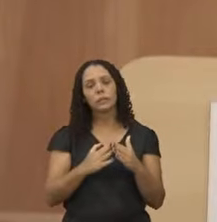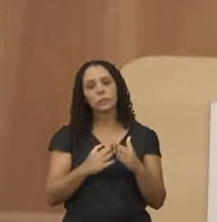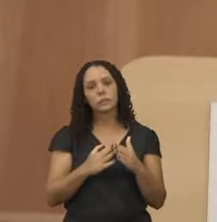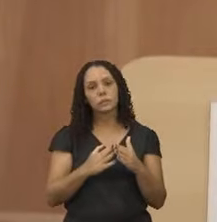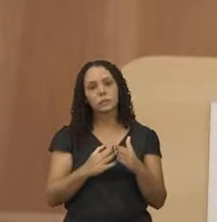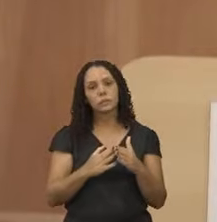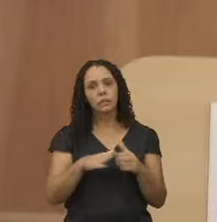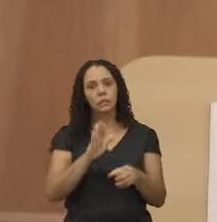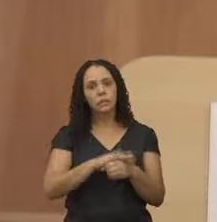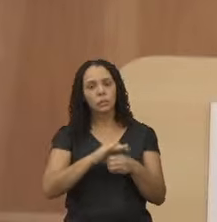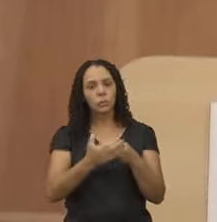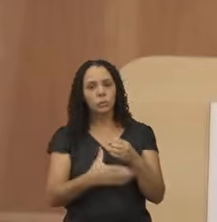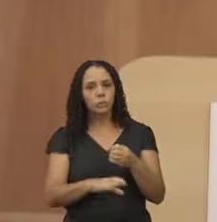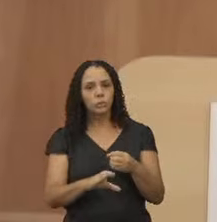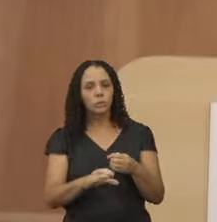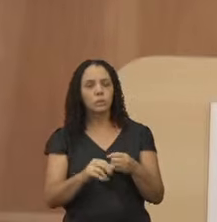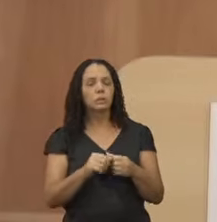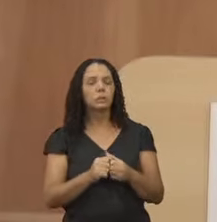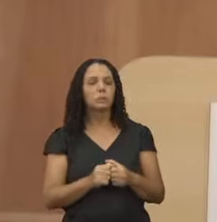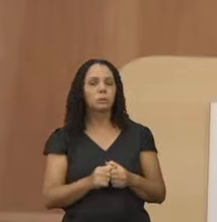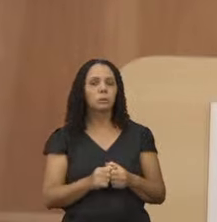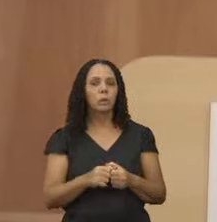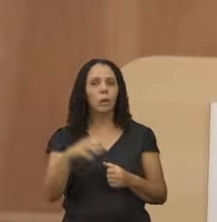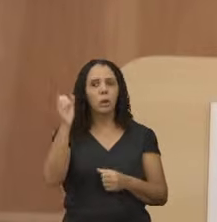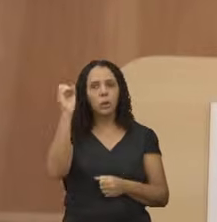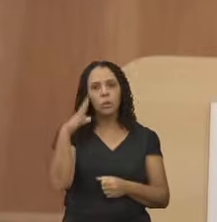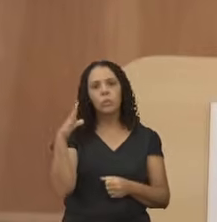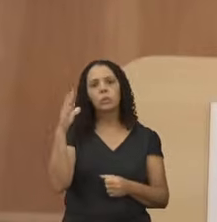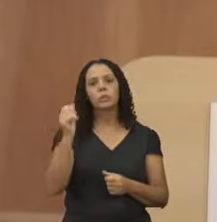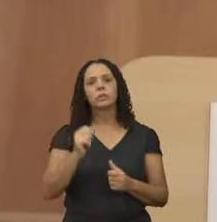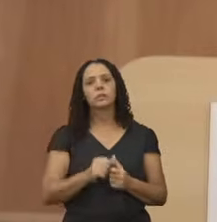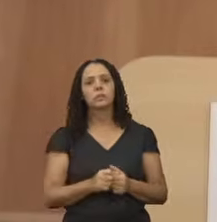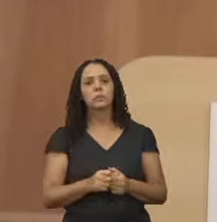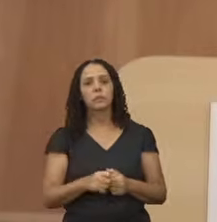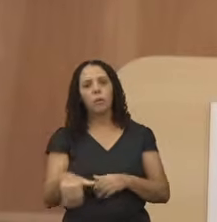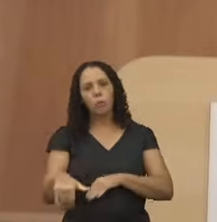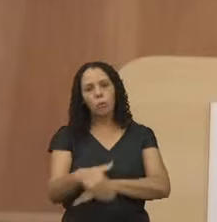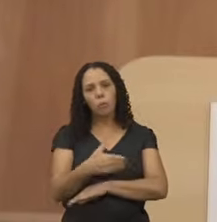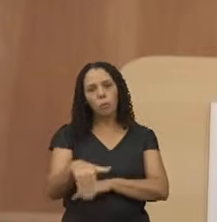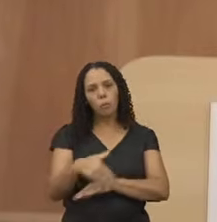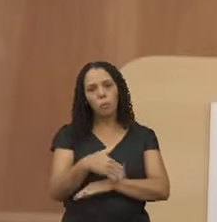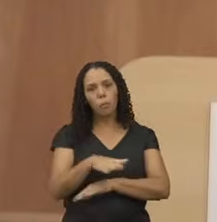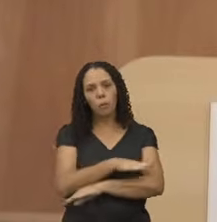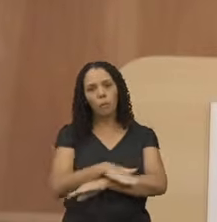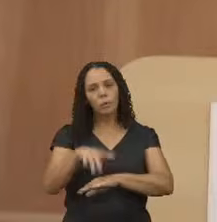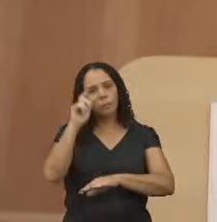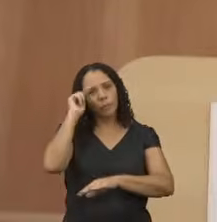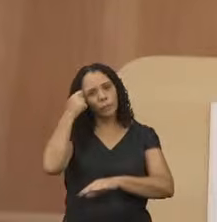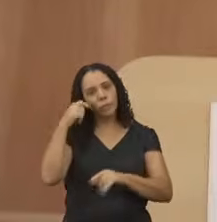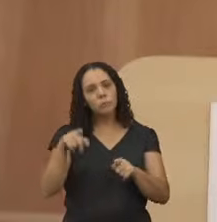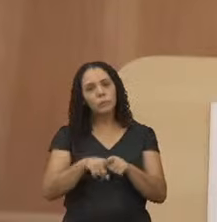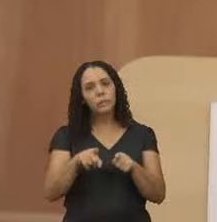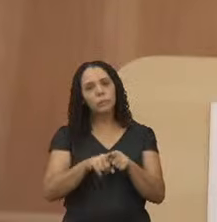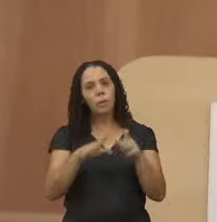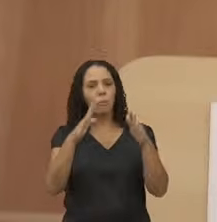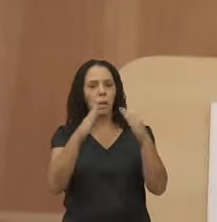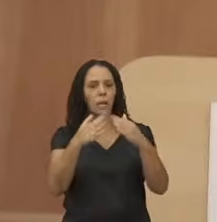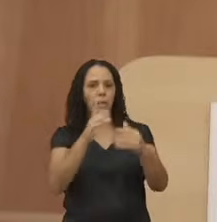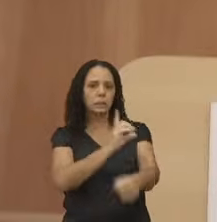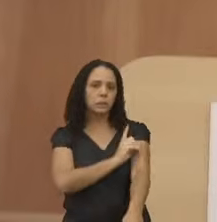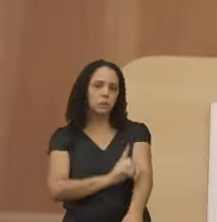sim esgoto, é sim iluminação, é sim ter uma rua pavimentada, mas é também ter uma casa